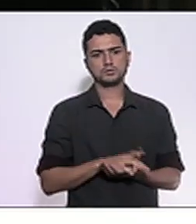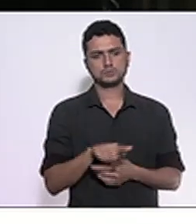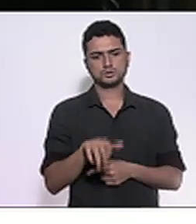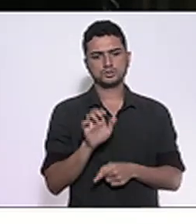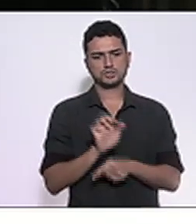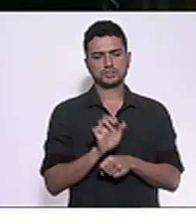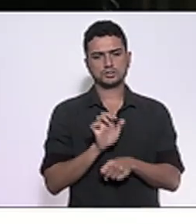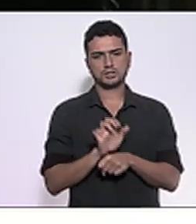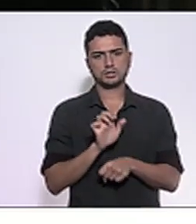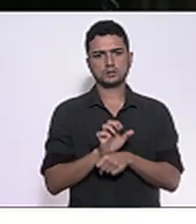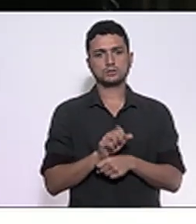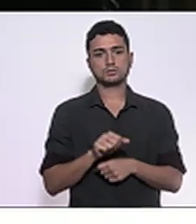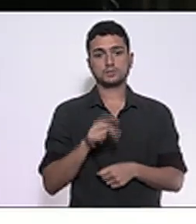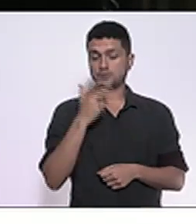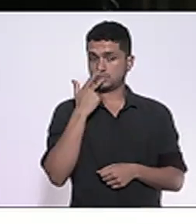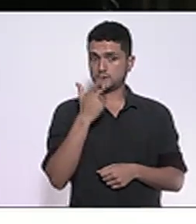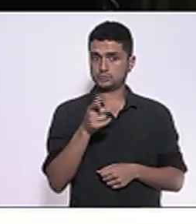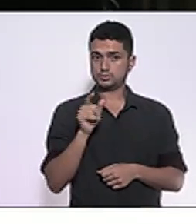foi falado em